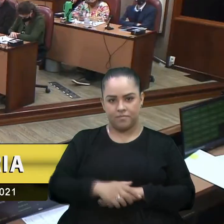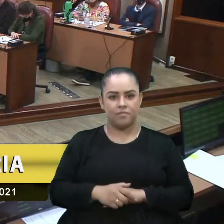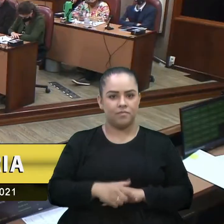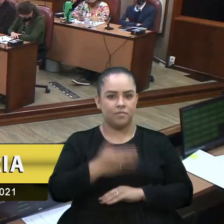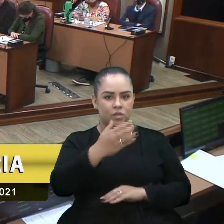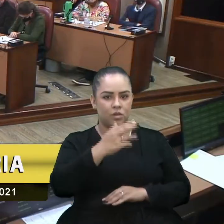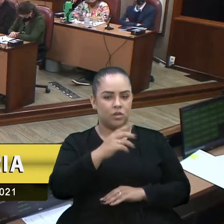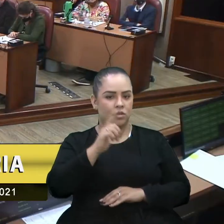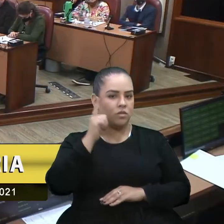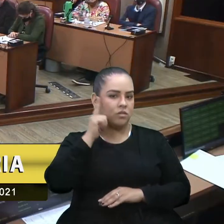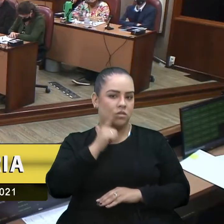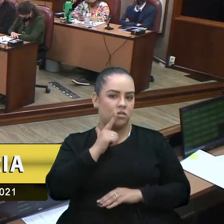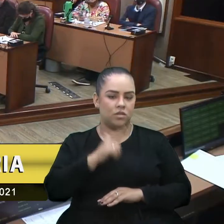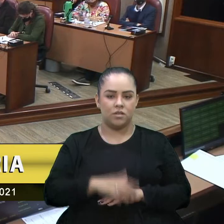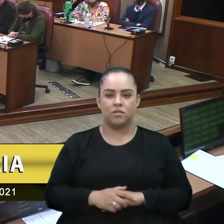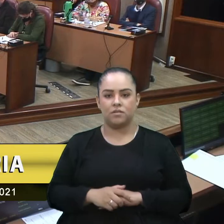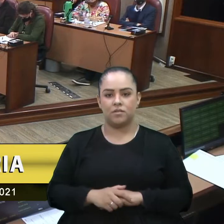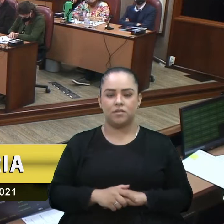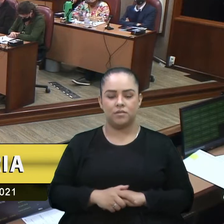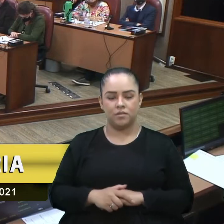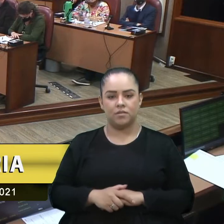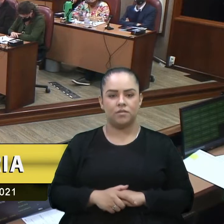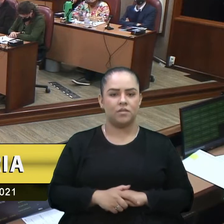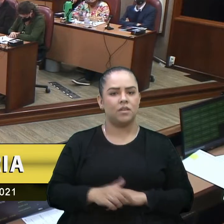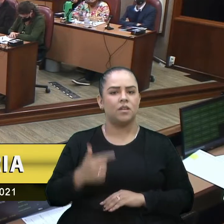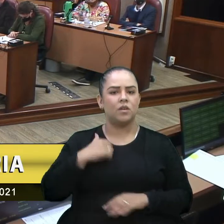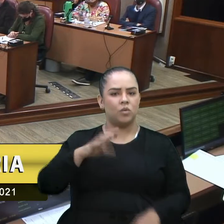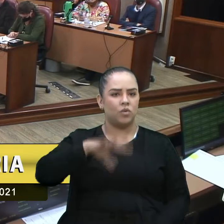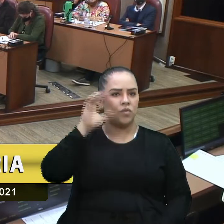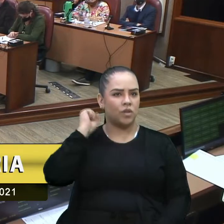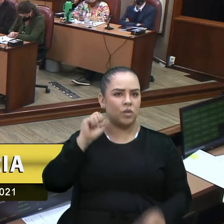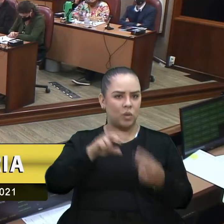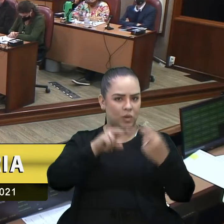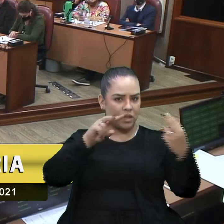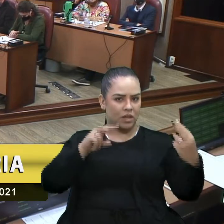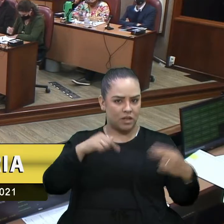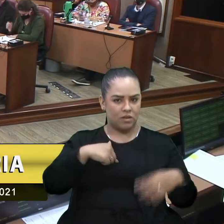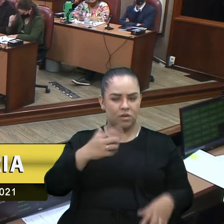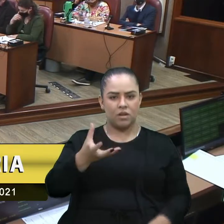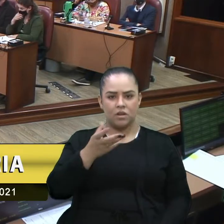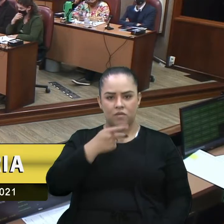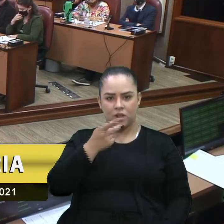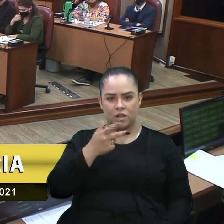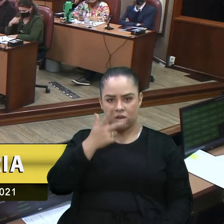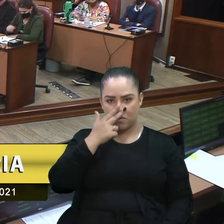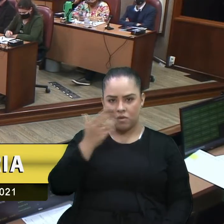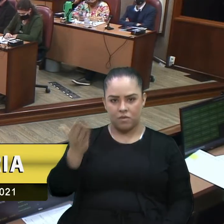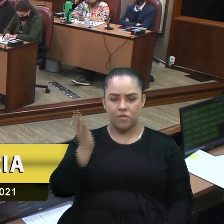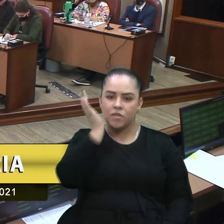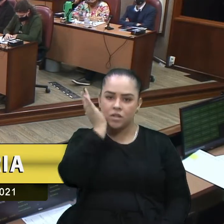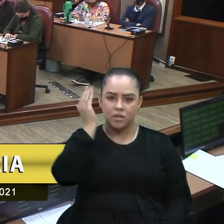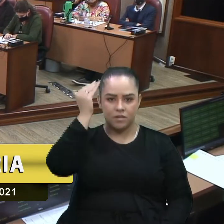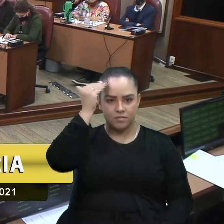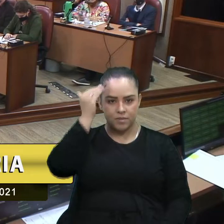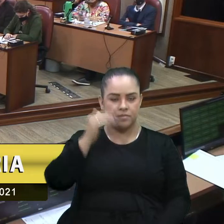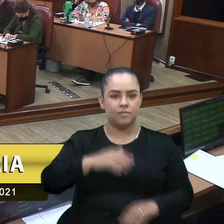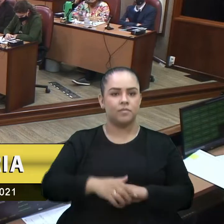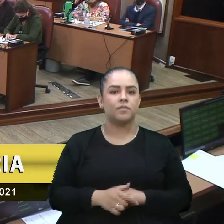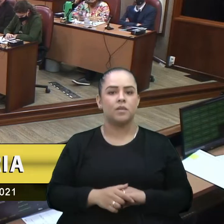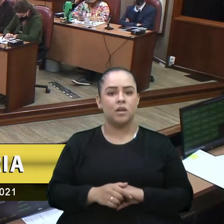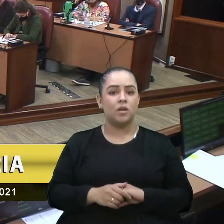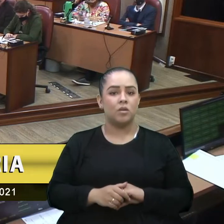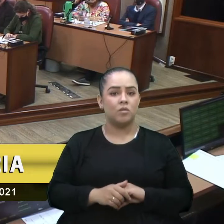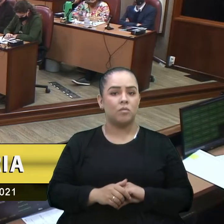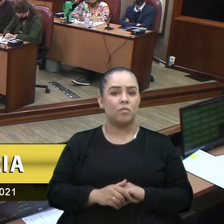Lucas. Eu estava escutando online e eu quero só destacar as palavras do vereador Felipe Gremmelmaier, porque eu acho que elas